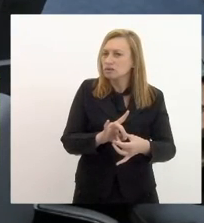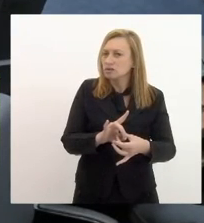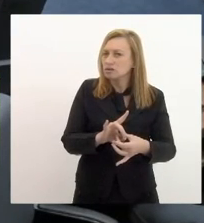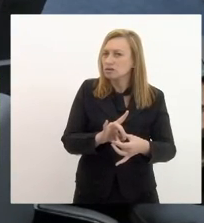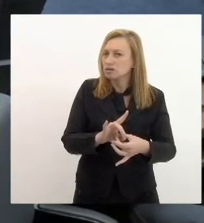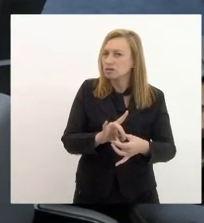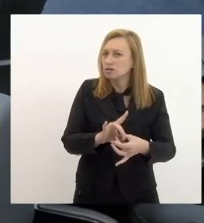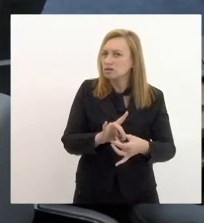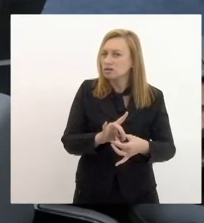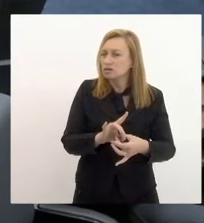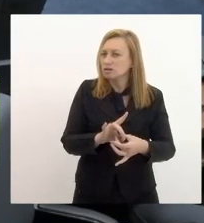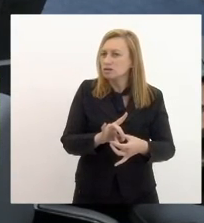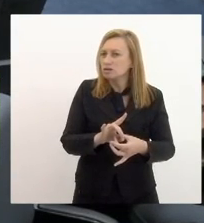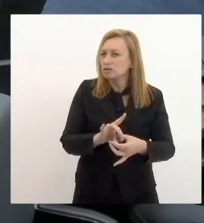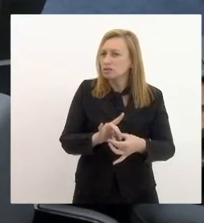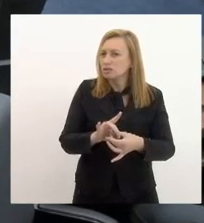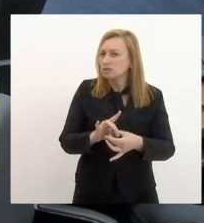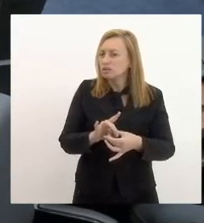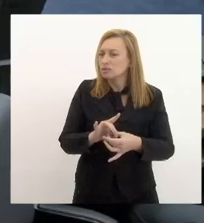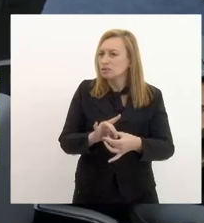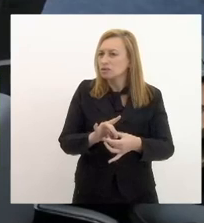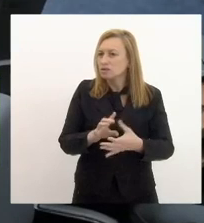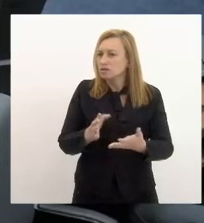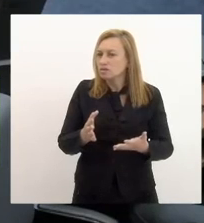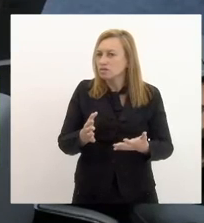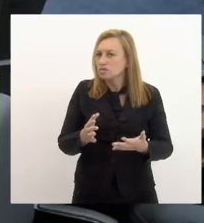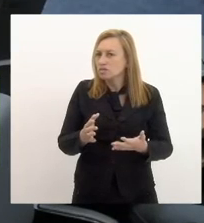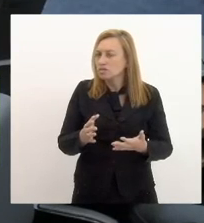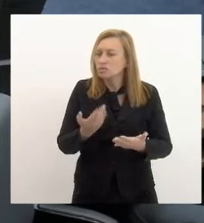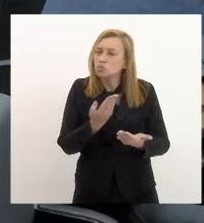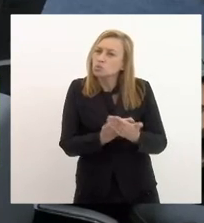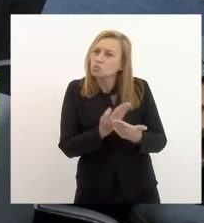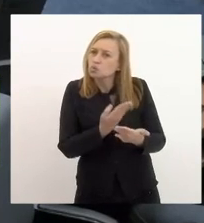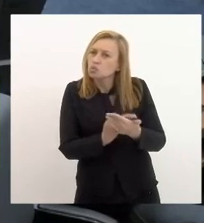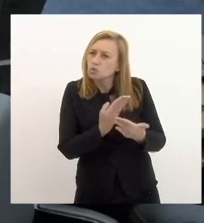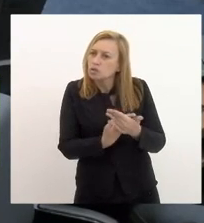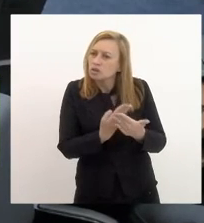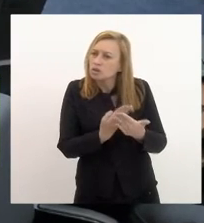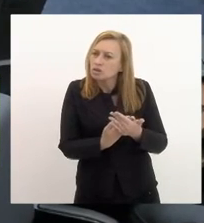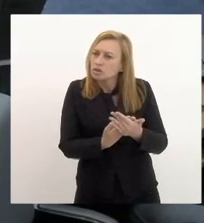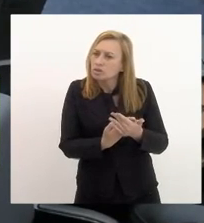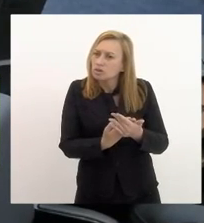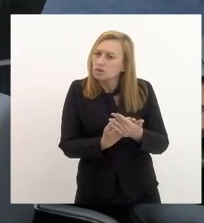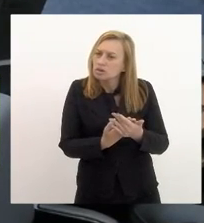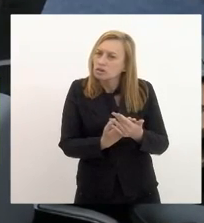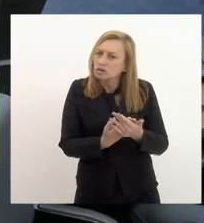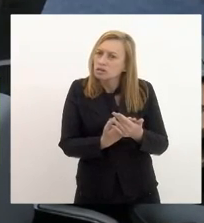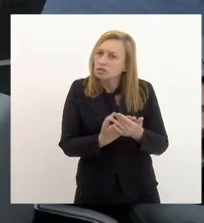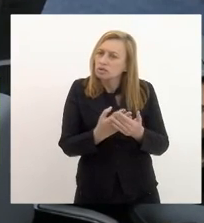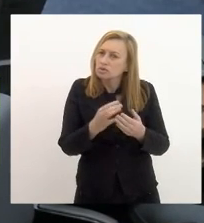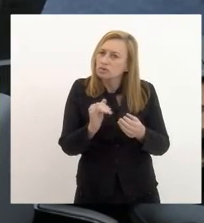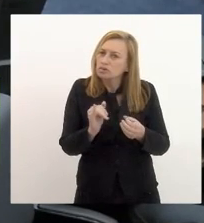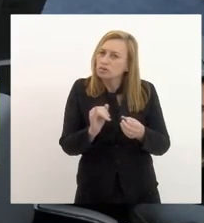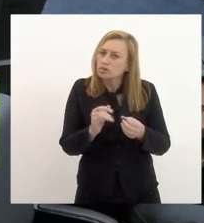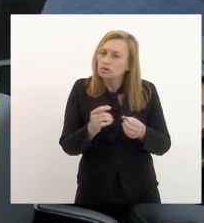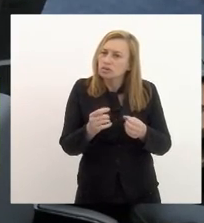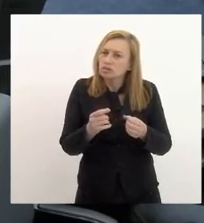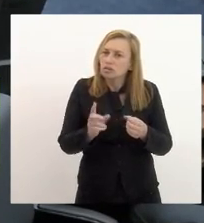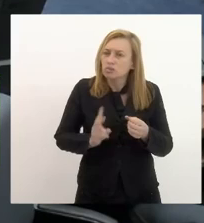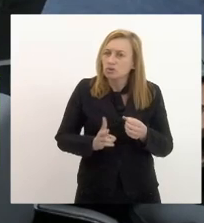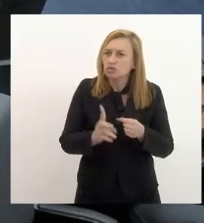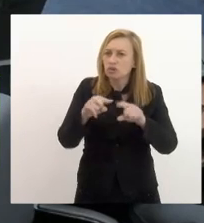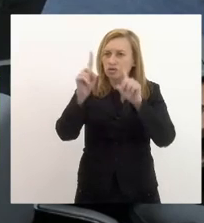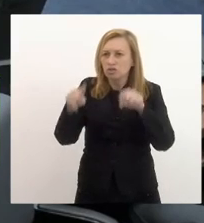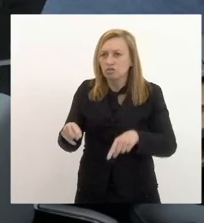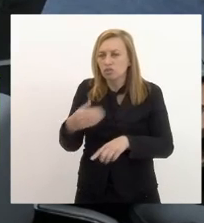ah ah ah um complemento né de de estudo e uma forma de você manter realmente o servidor